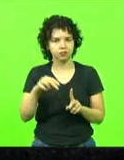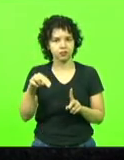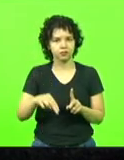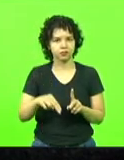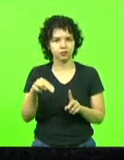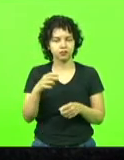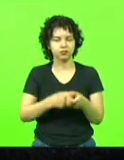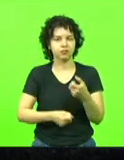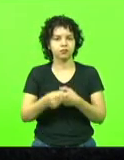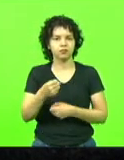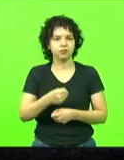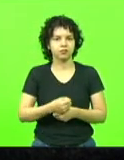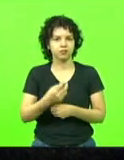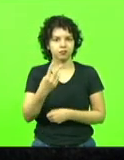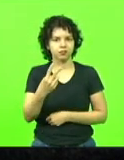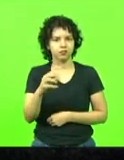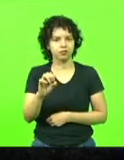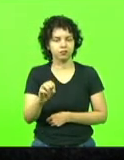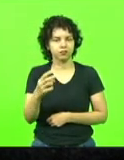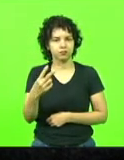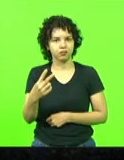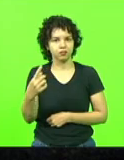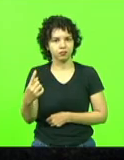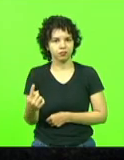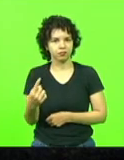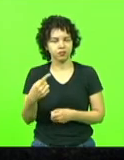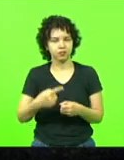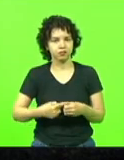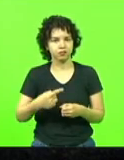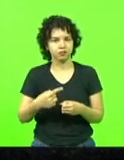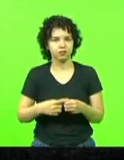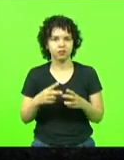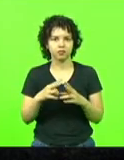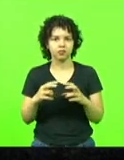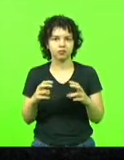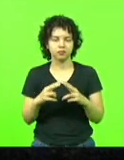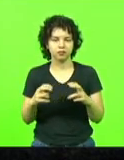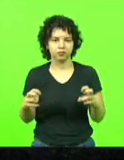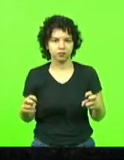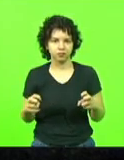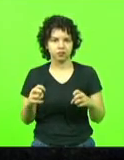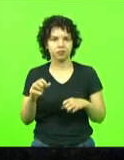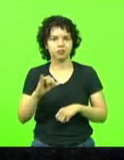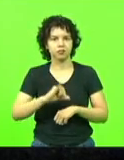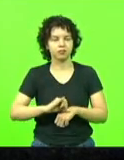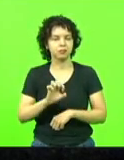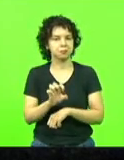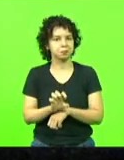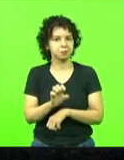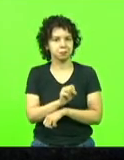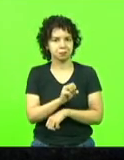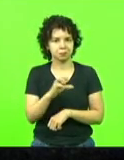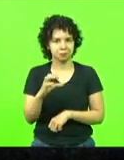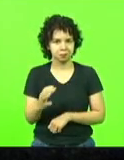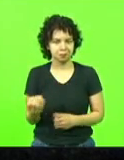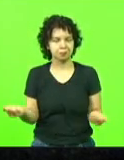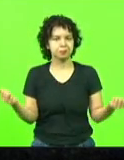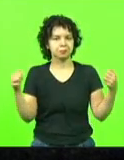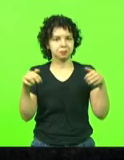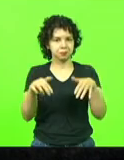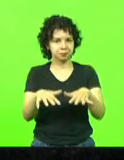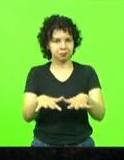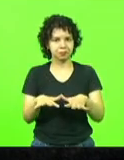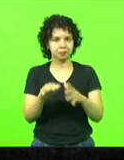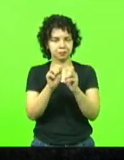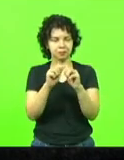do ano de 2021, nesta cidade de Florianópolis, capital do Estado de Santa Catarina, reuniu-se a Assembleia